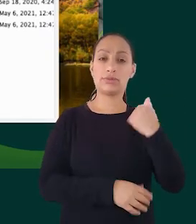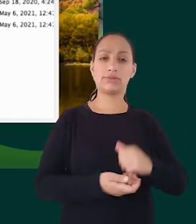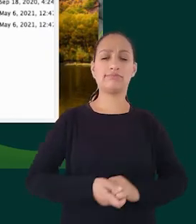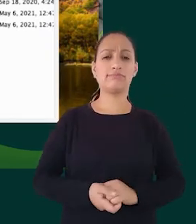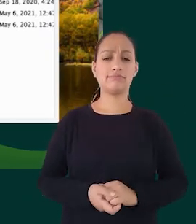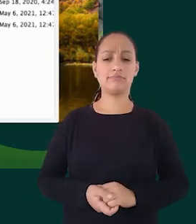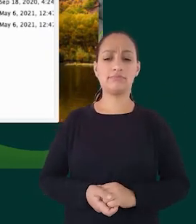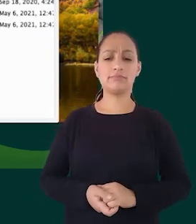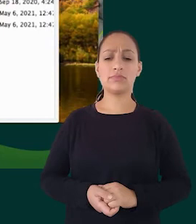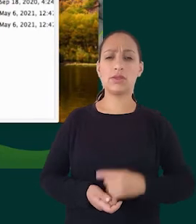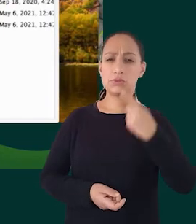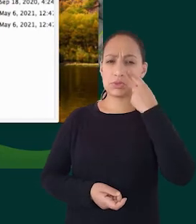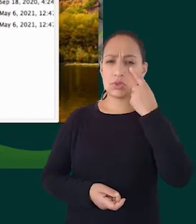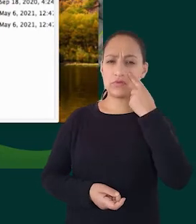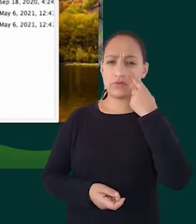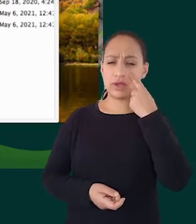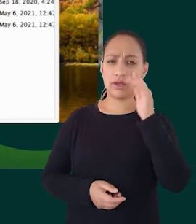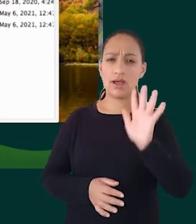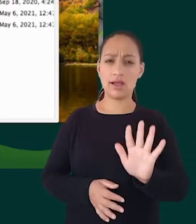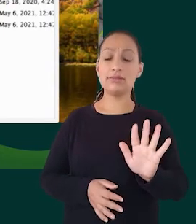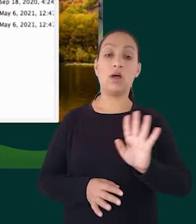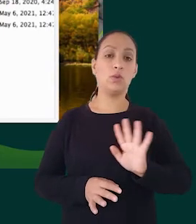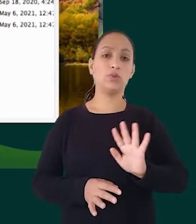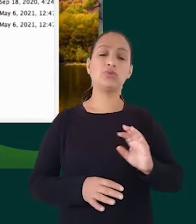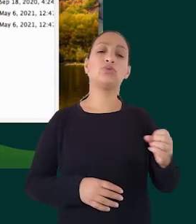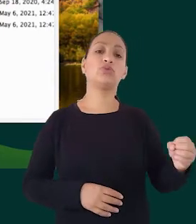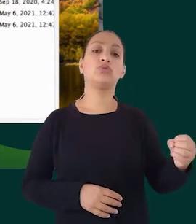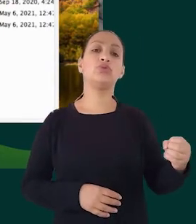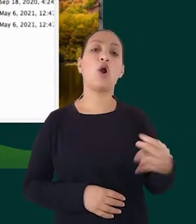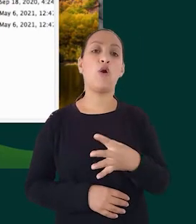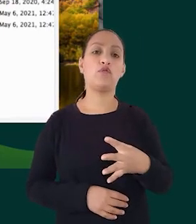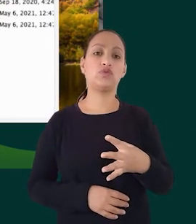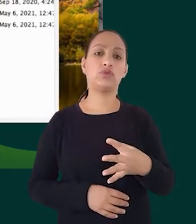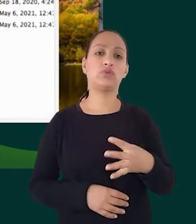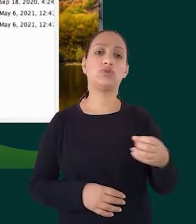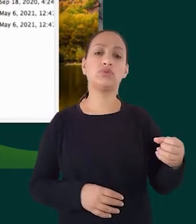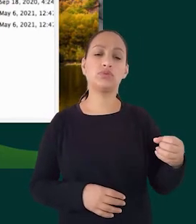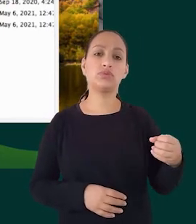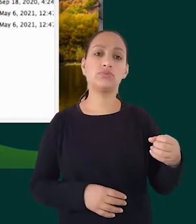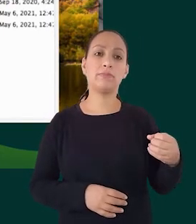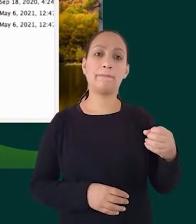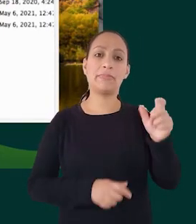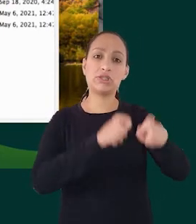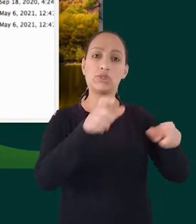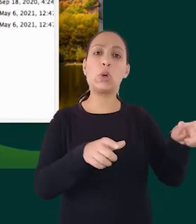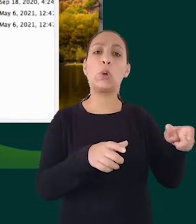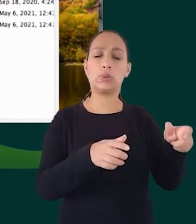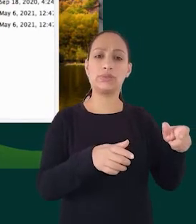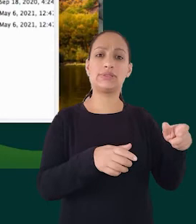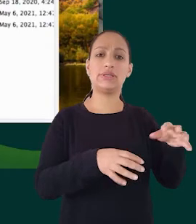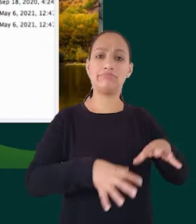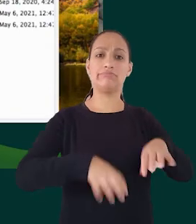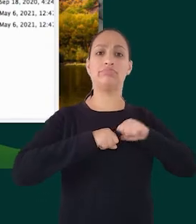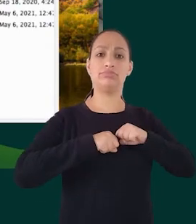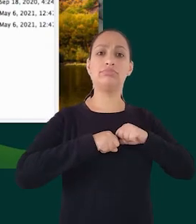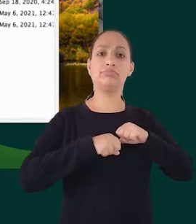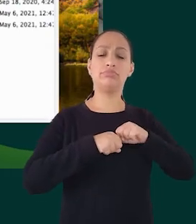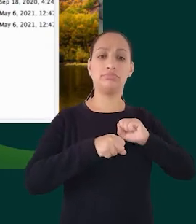aos novos casos, tá? Então, eu vou olhar os novos casos e vou